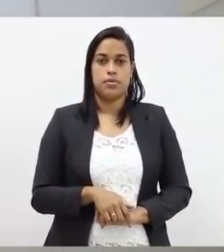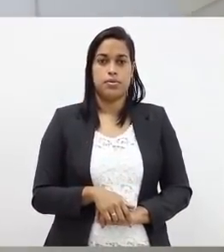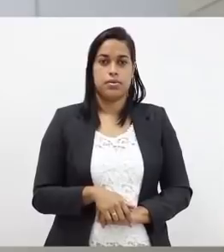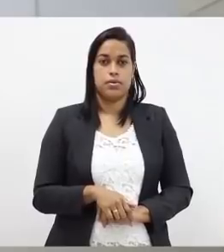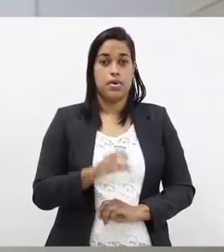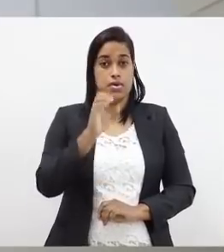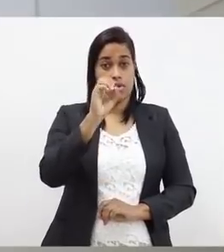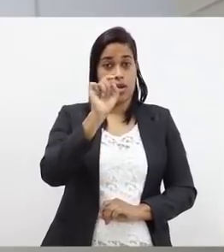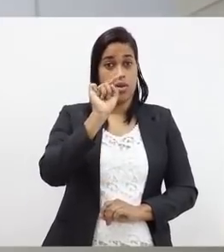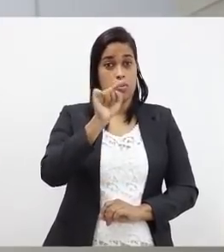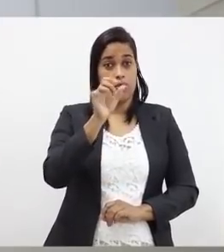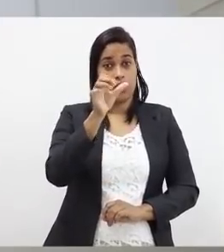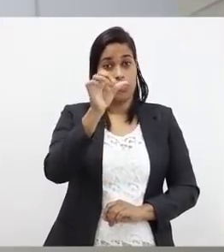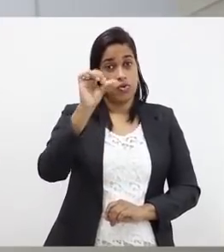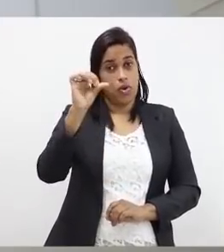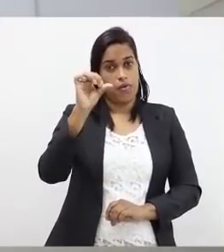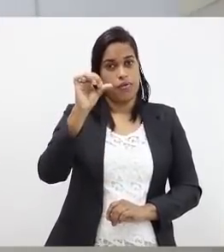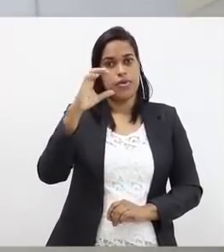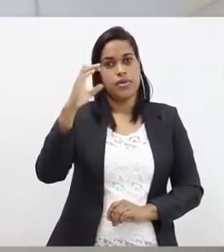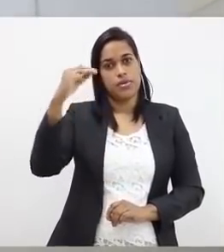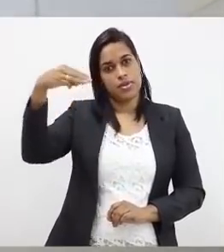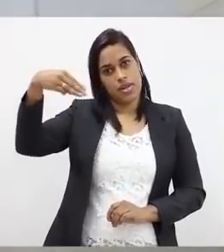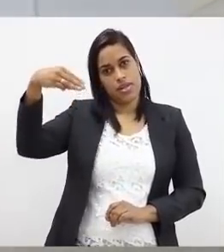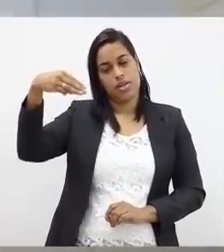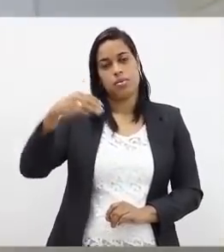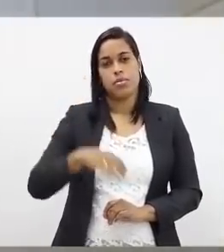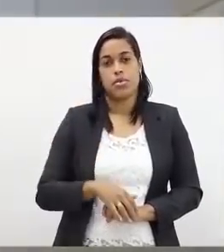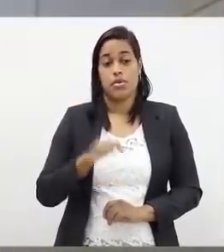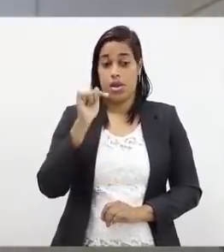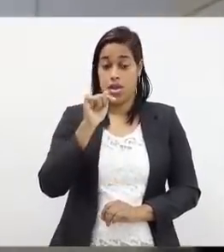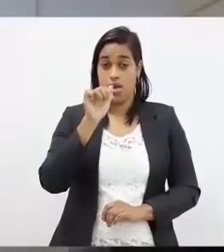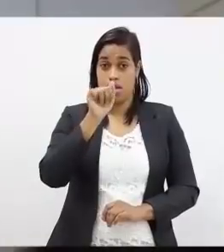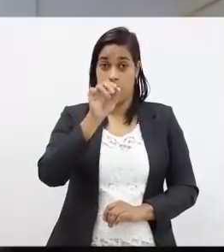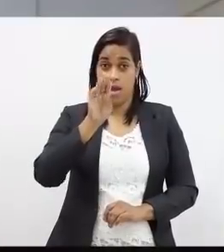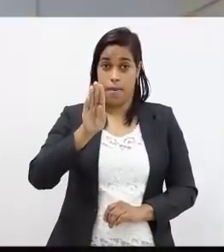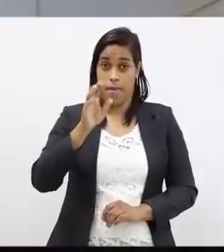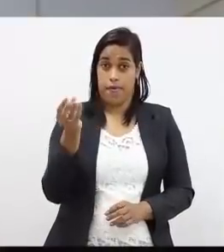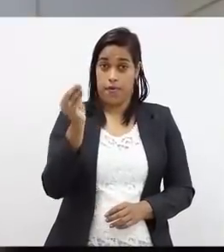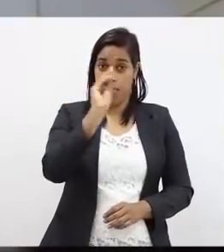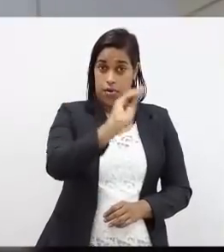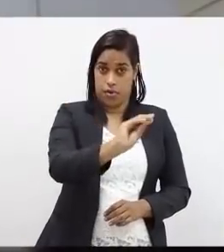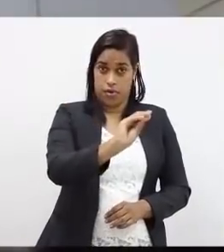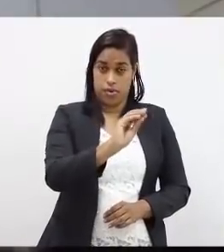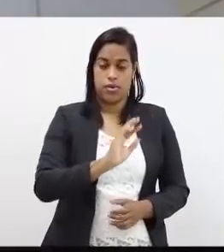de 0,9 centímetros. E é esse AB que eu vou colocar aqui